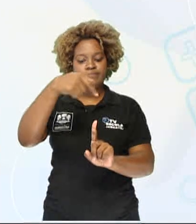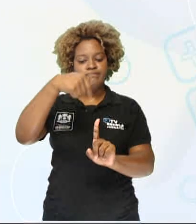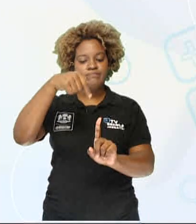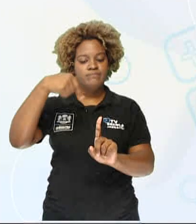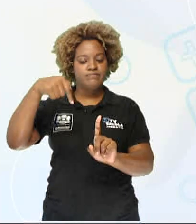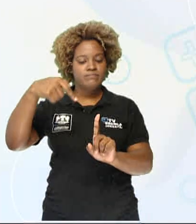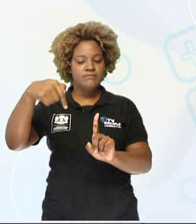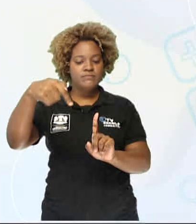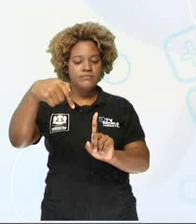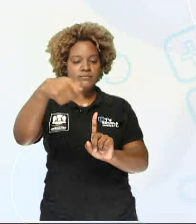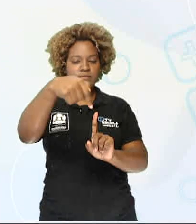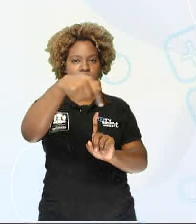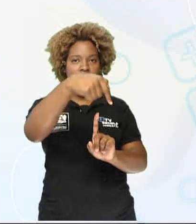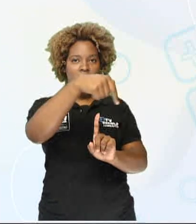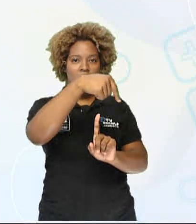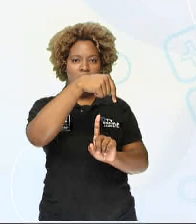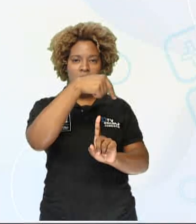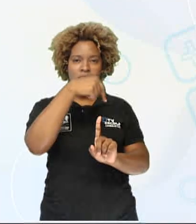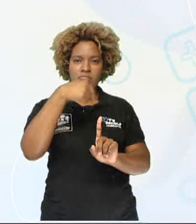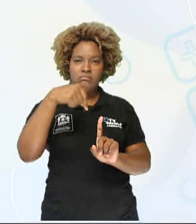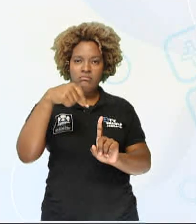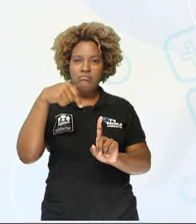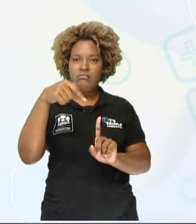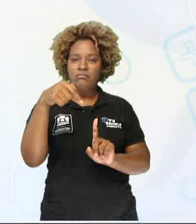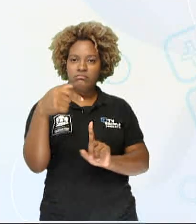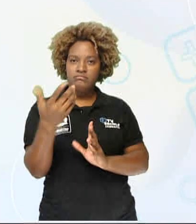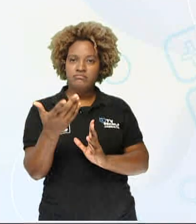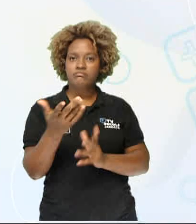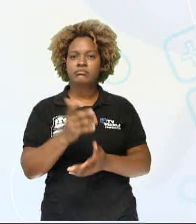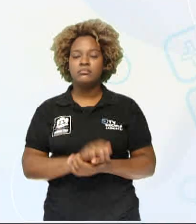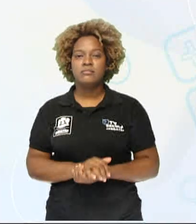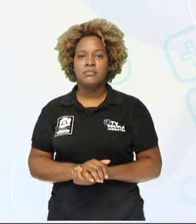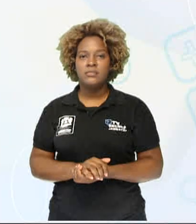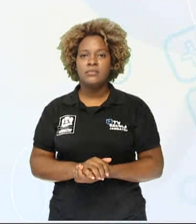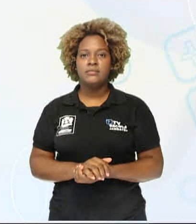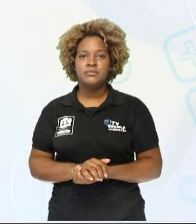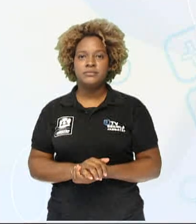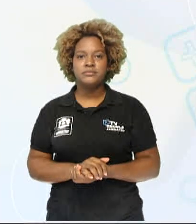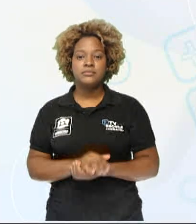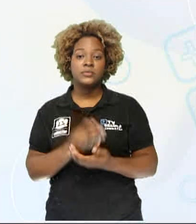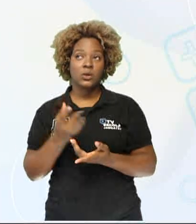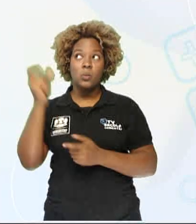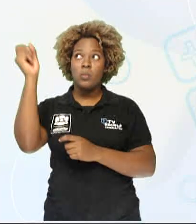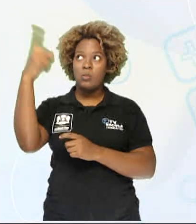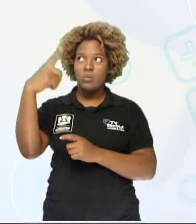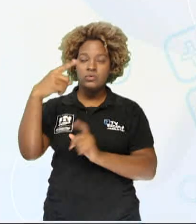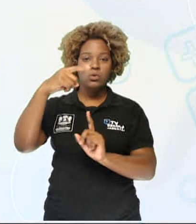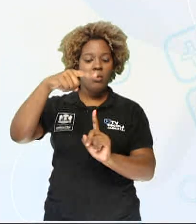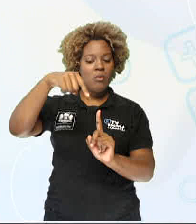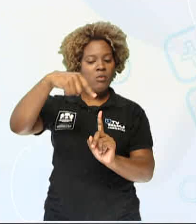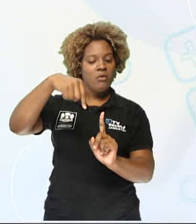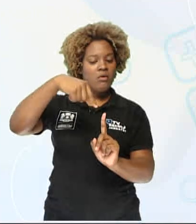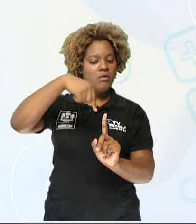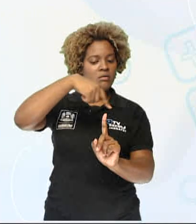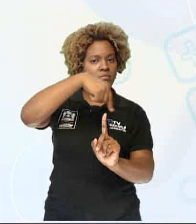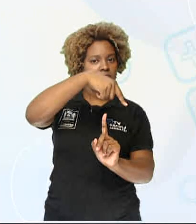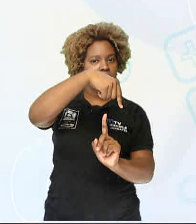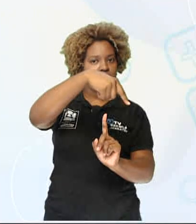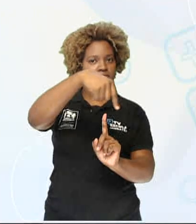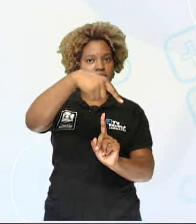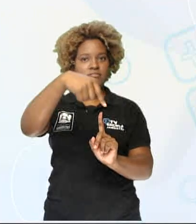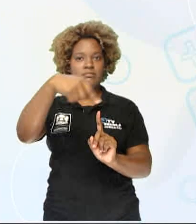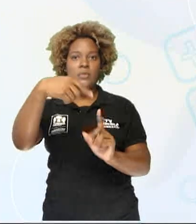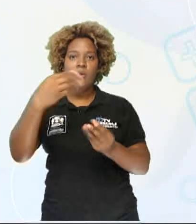leste, o que faz com que o movimento aparente do Sol seja de leste, nascente, para o oeste, poente. A